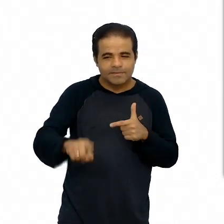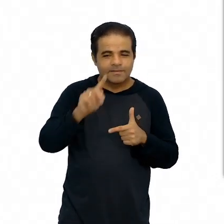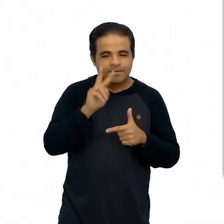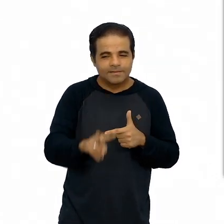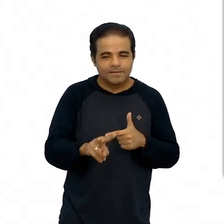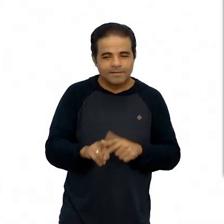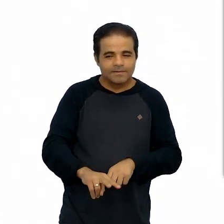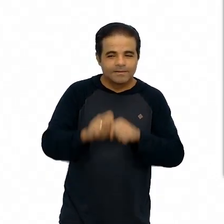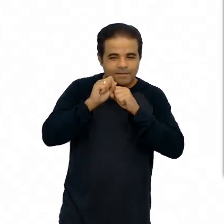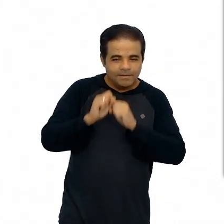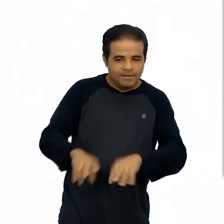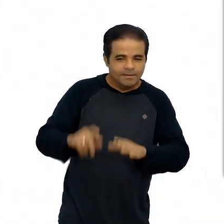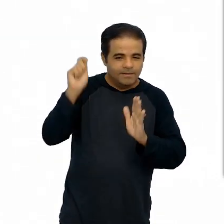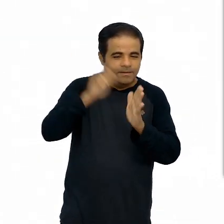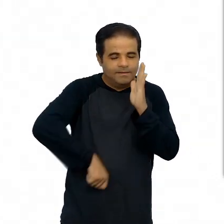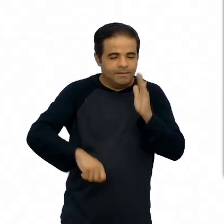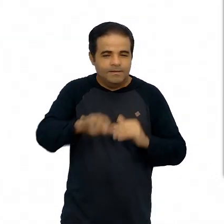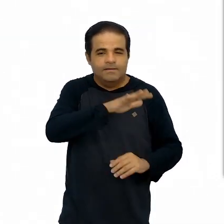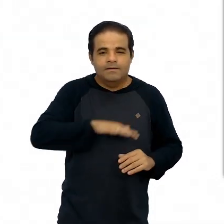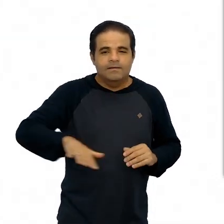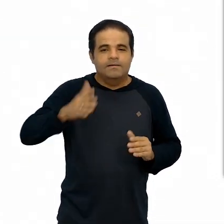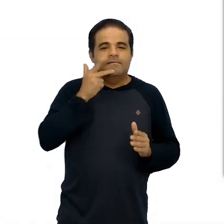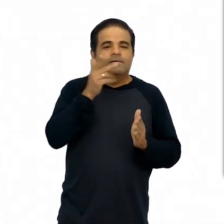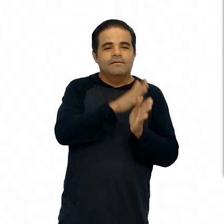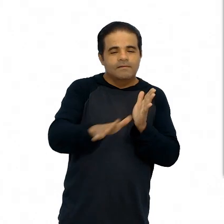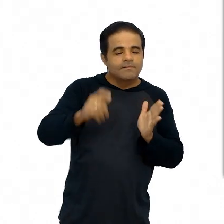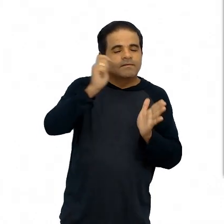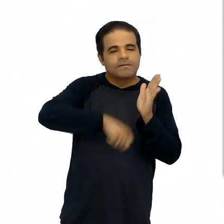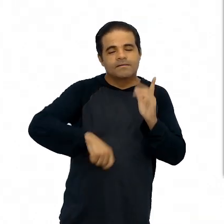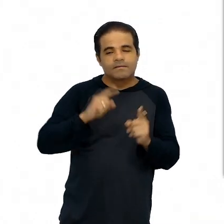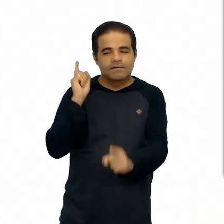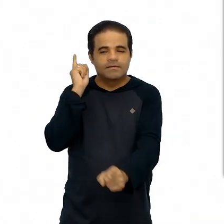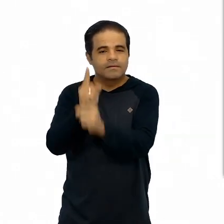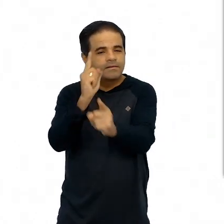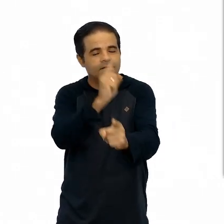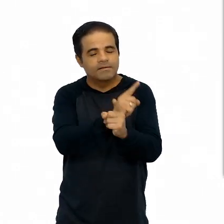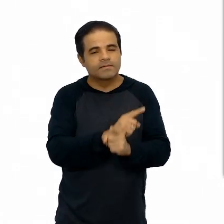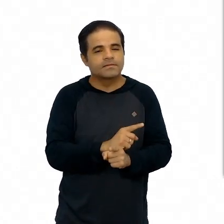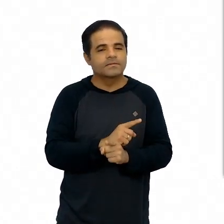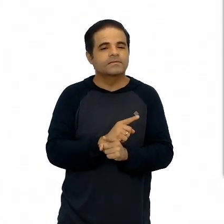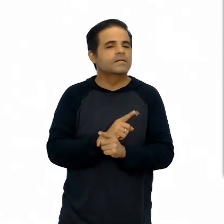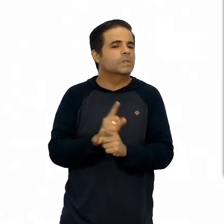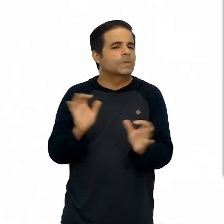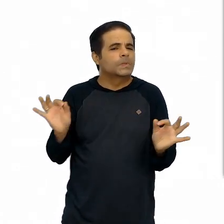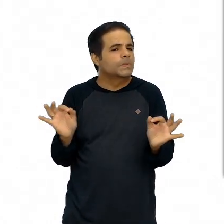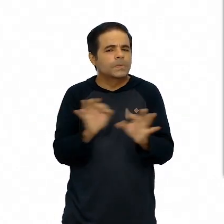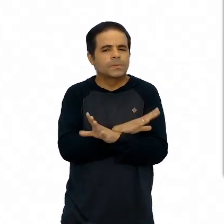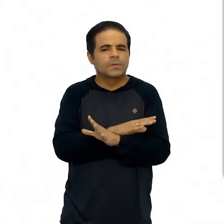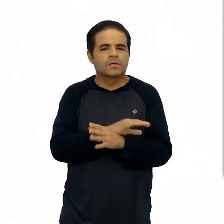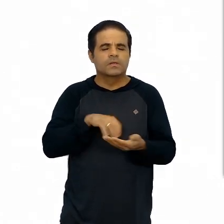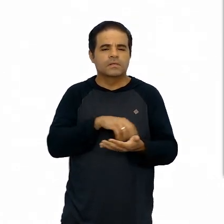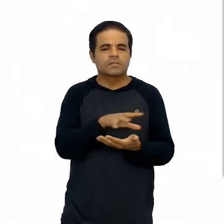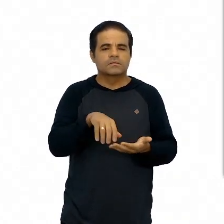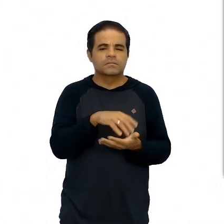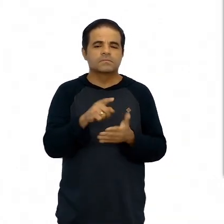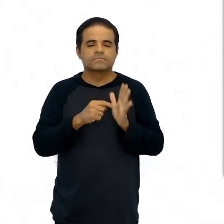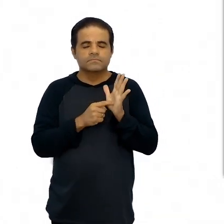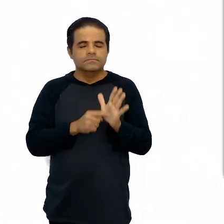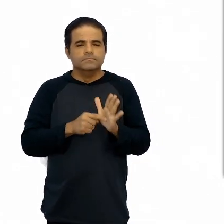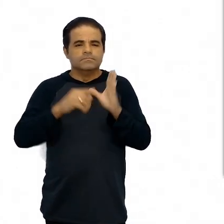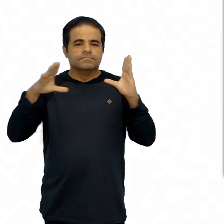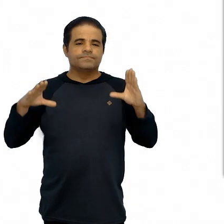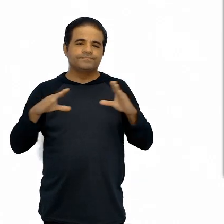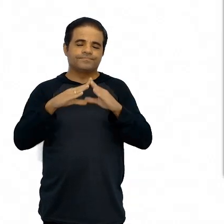para registrarem todas essas descobertas e redija com eles a conclusão de que a área de cada